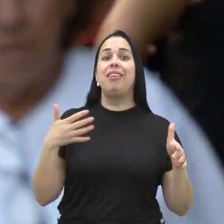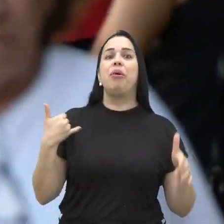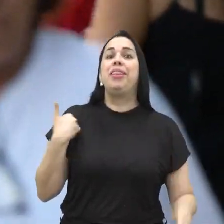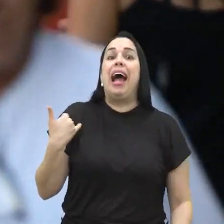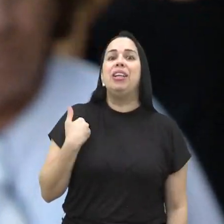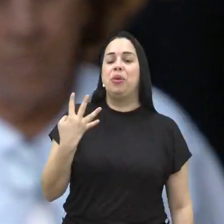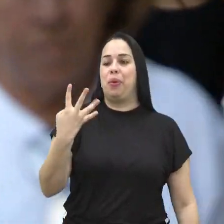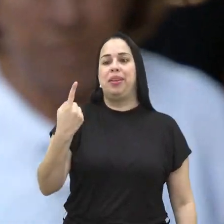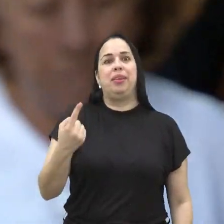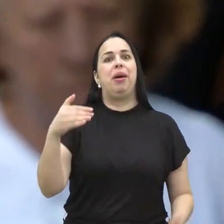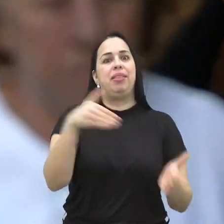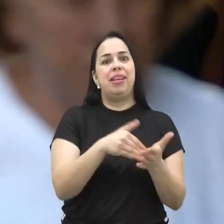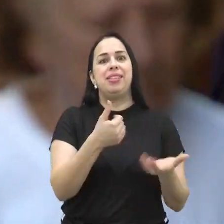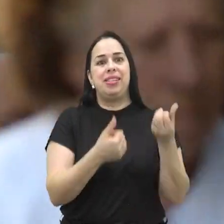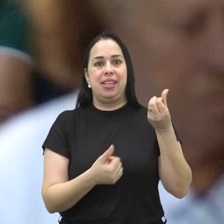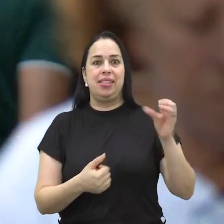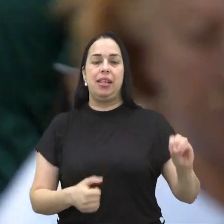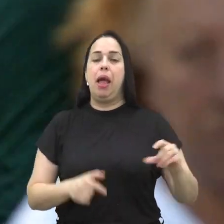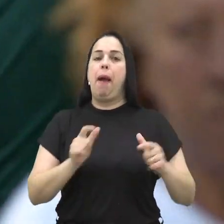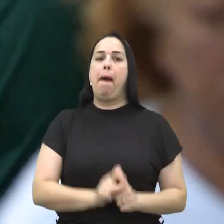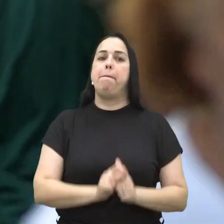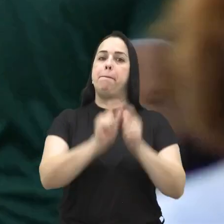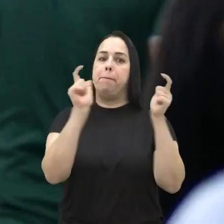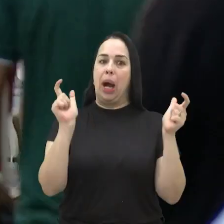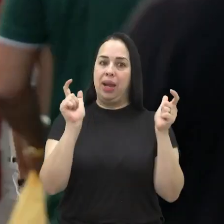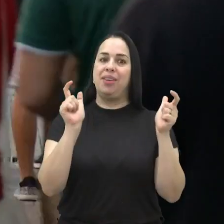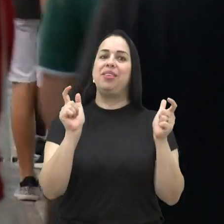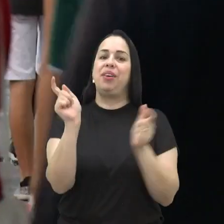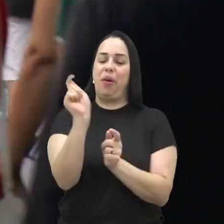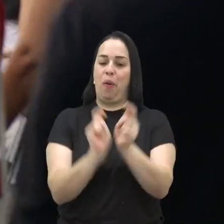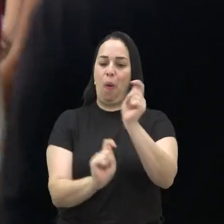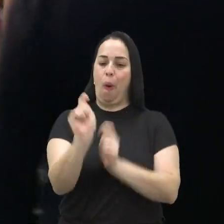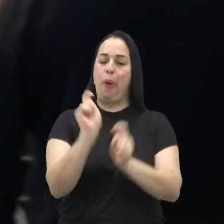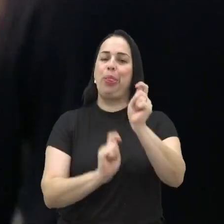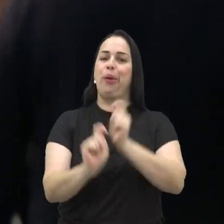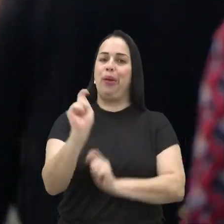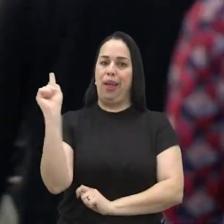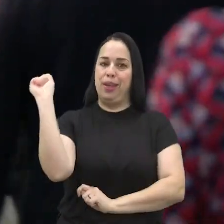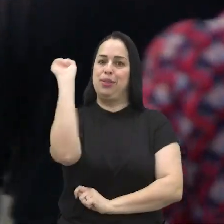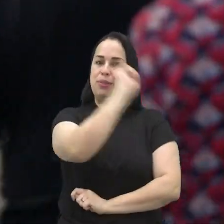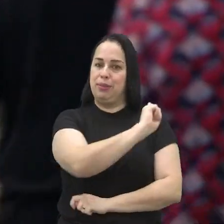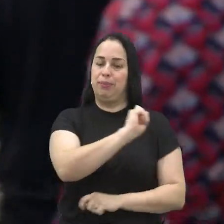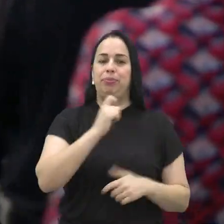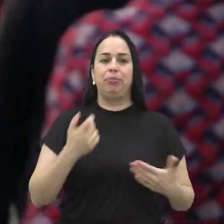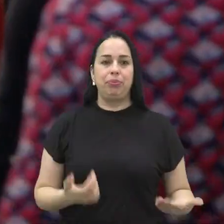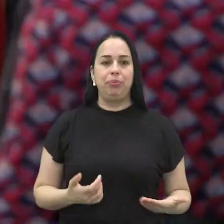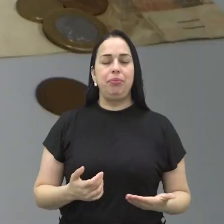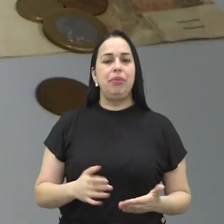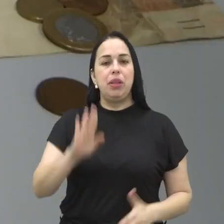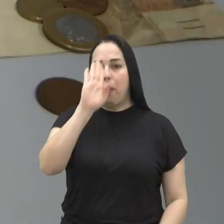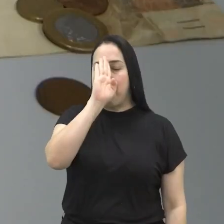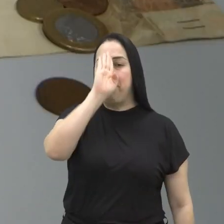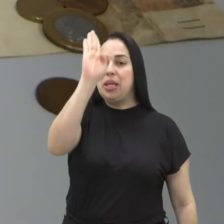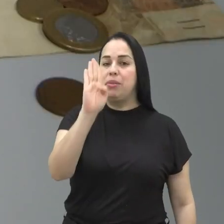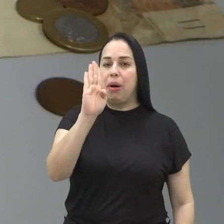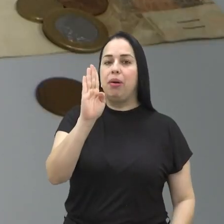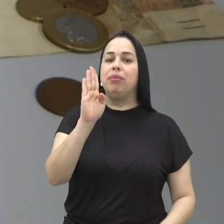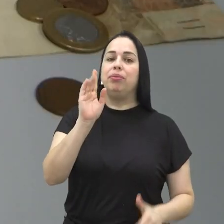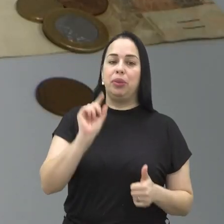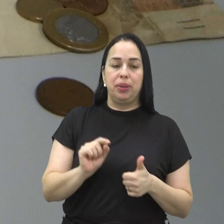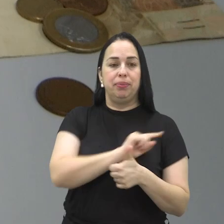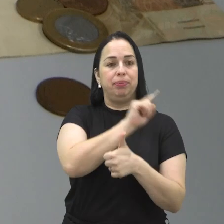entre 41 e 60 anos são as que mais enfrentam dificuldades para manter as contas em dia. Entre os